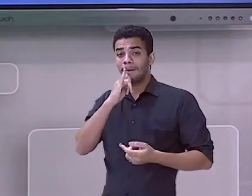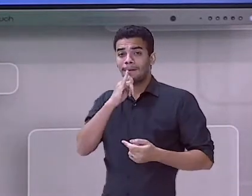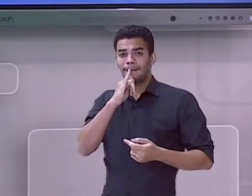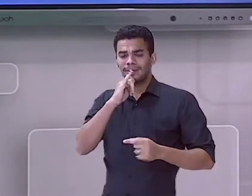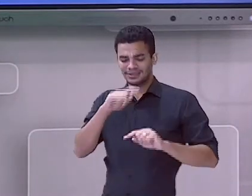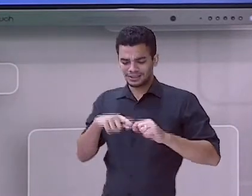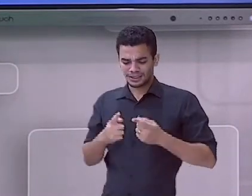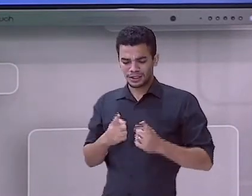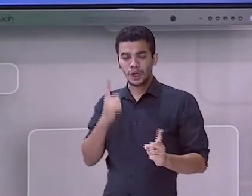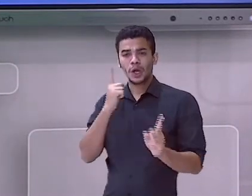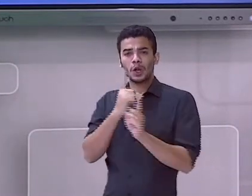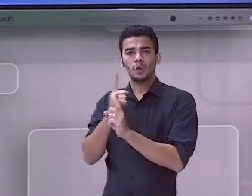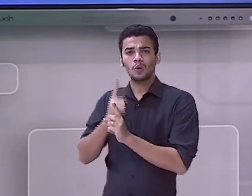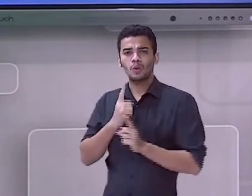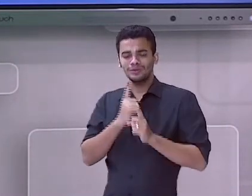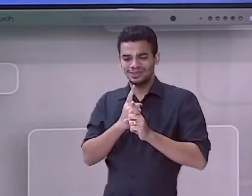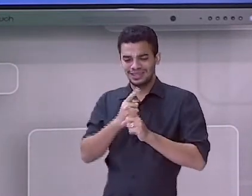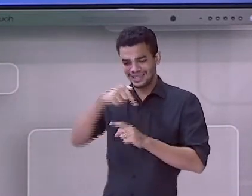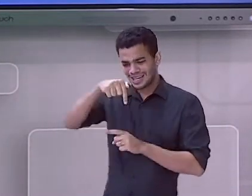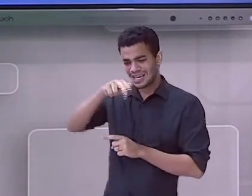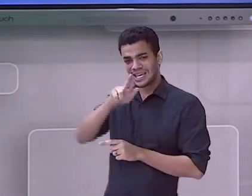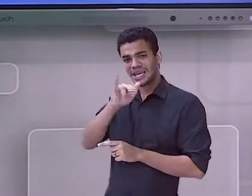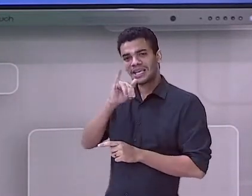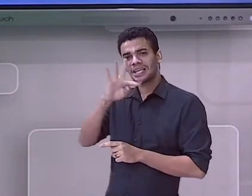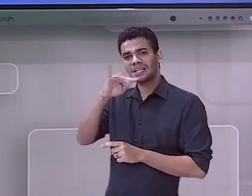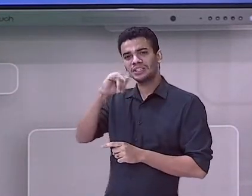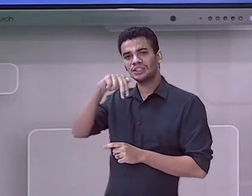Nas unhas, no cabelo.